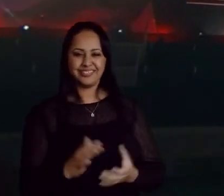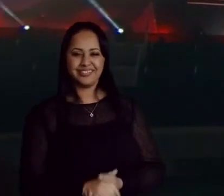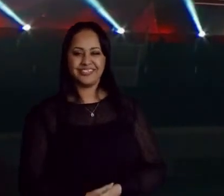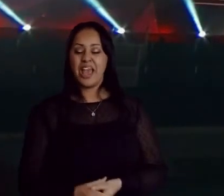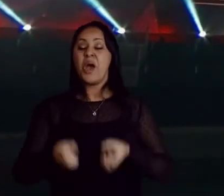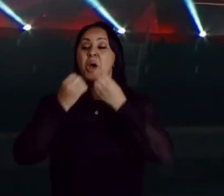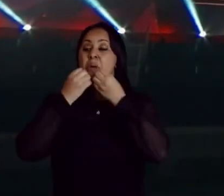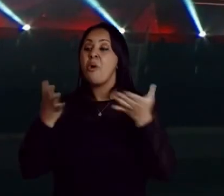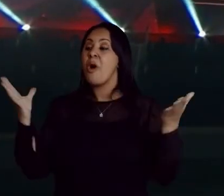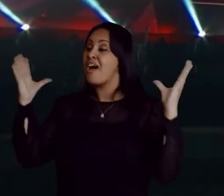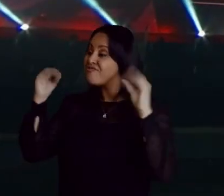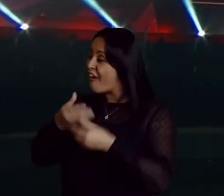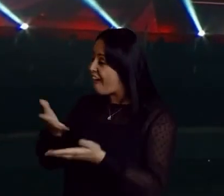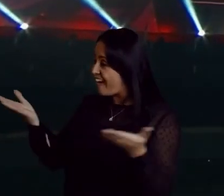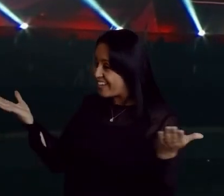Boa noite.